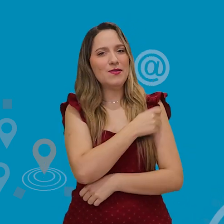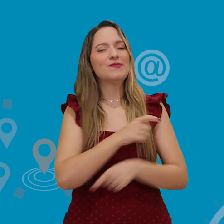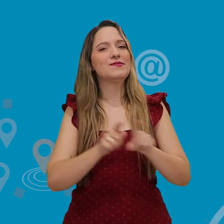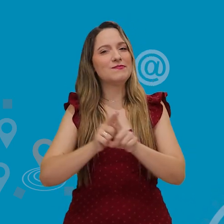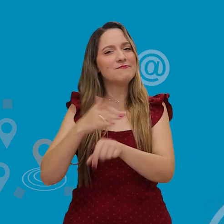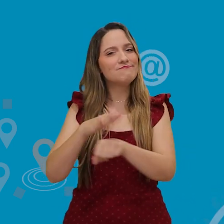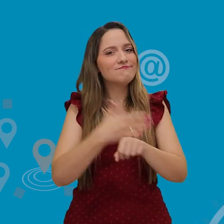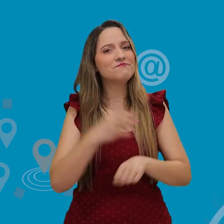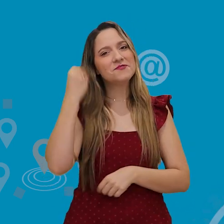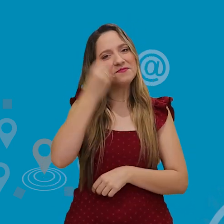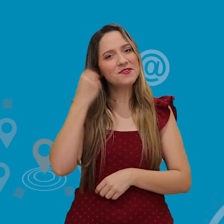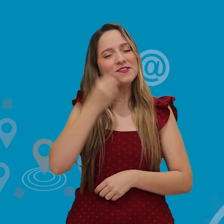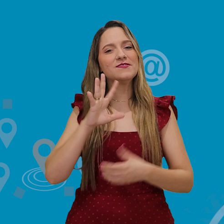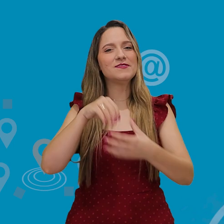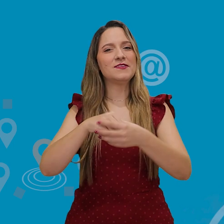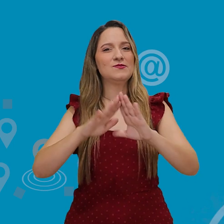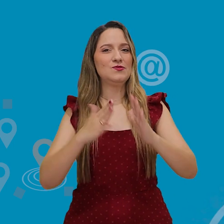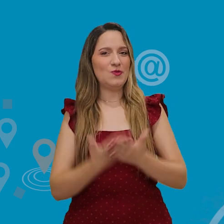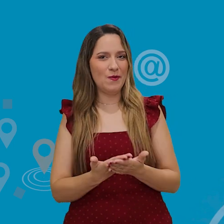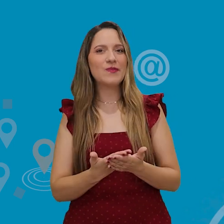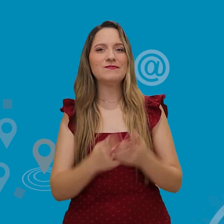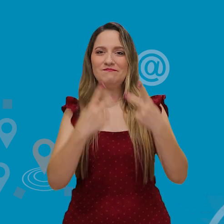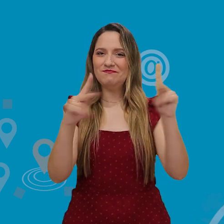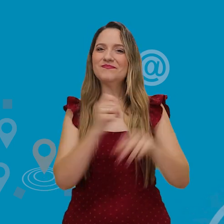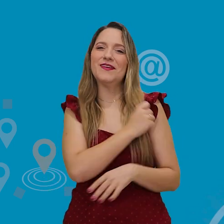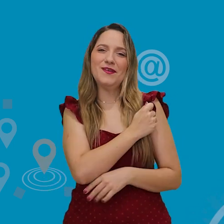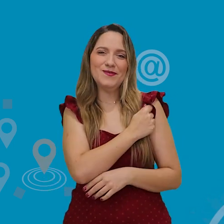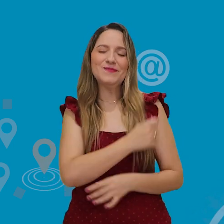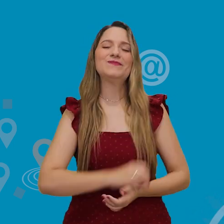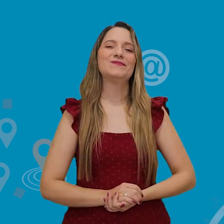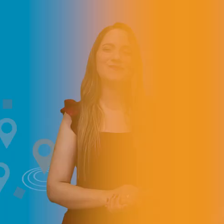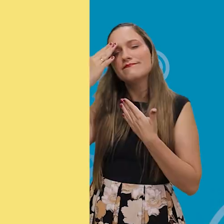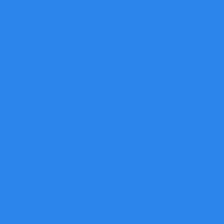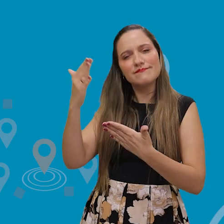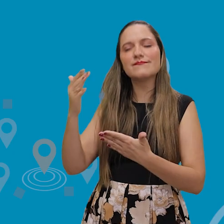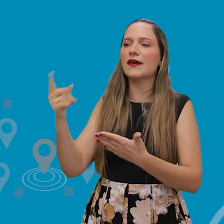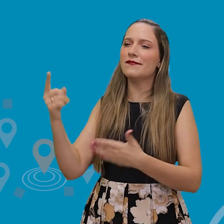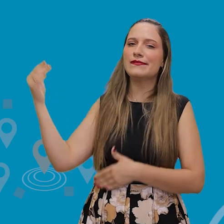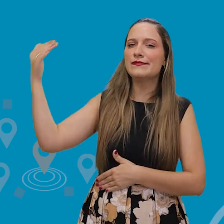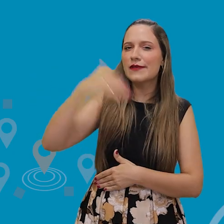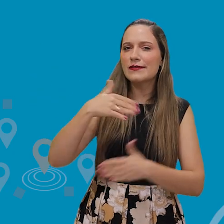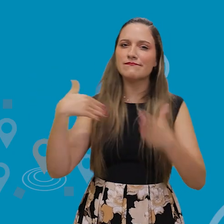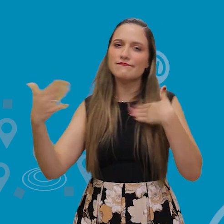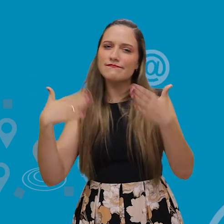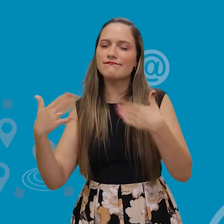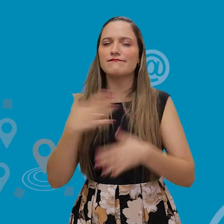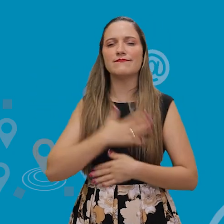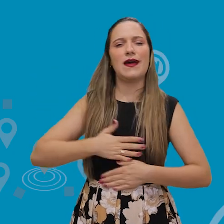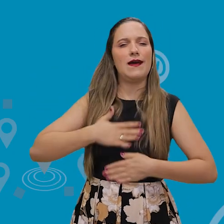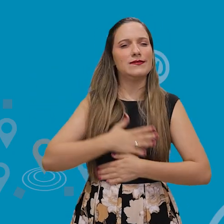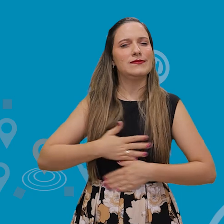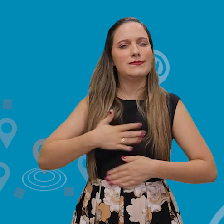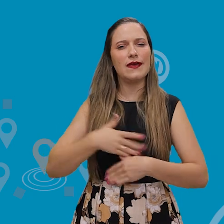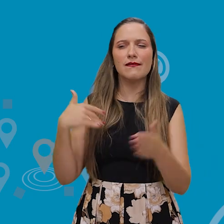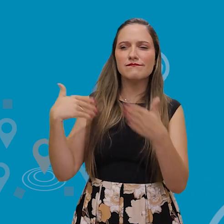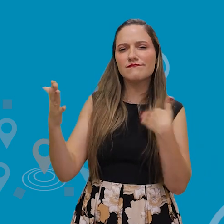apresentado, vivenciado, experimentado dentro da escola, né, por parte desses alunos. Muito obrigada, professor, pela sua